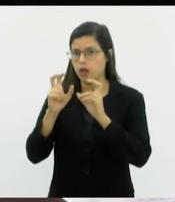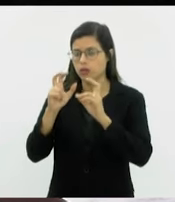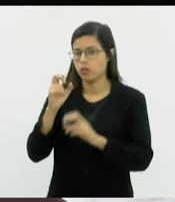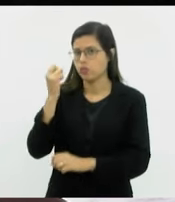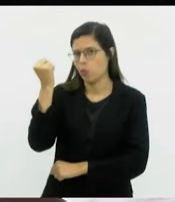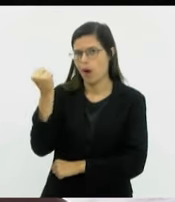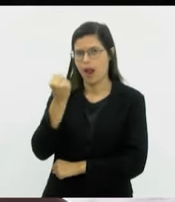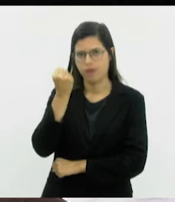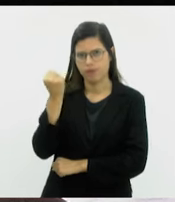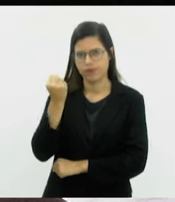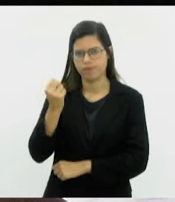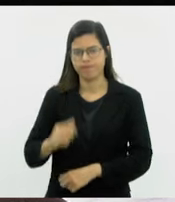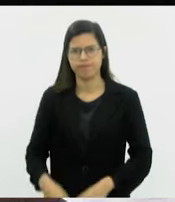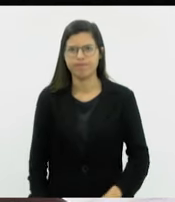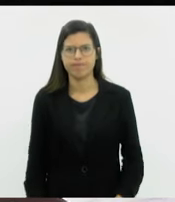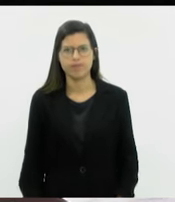gravíssimo,